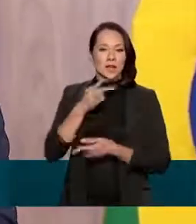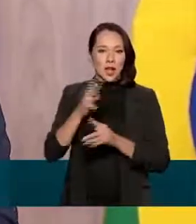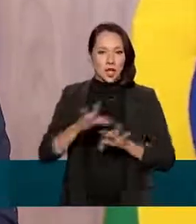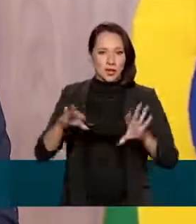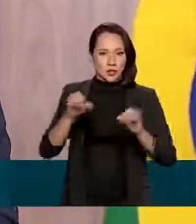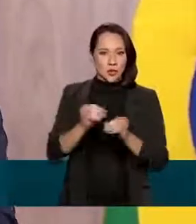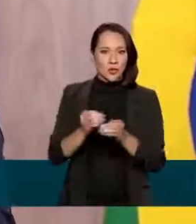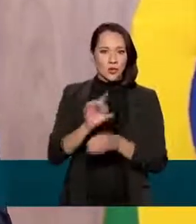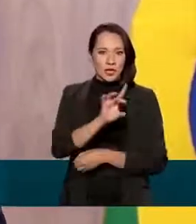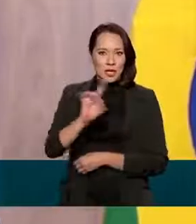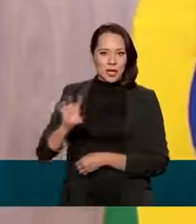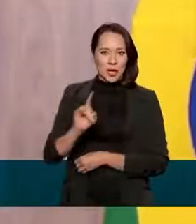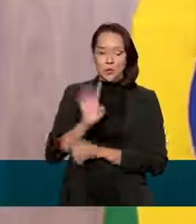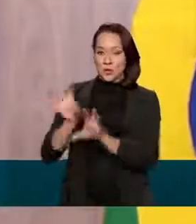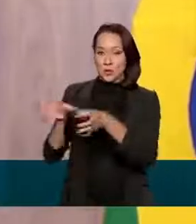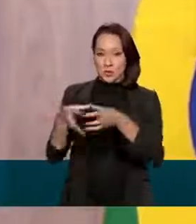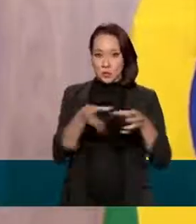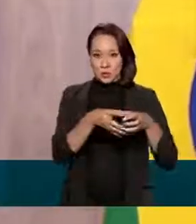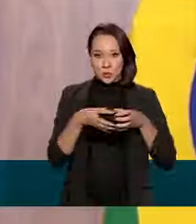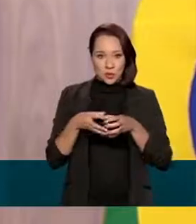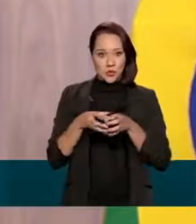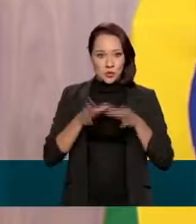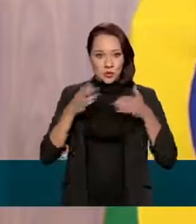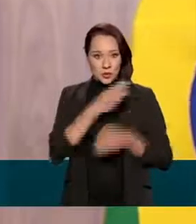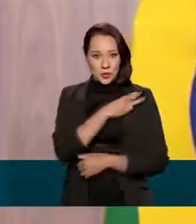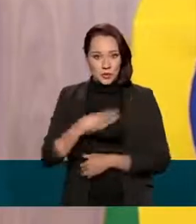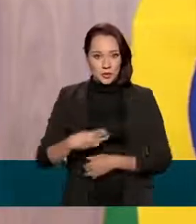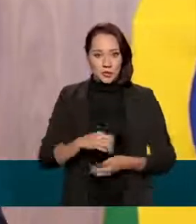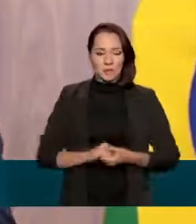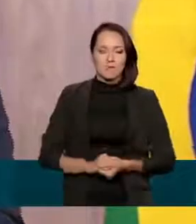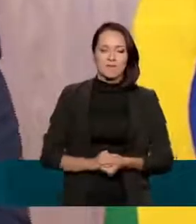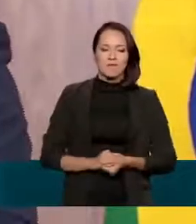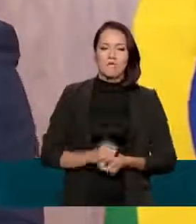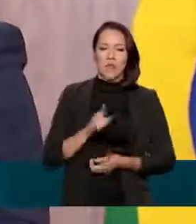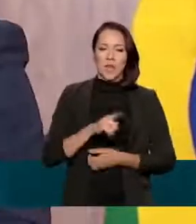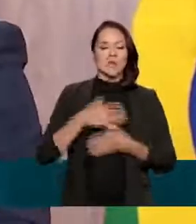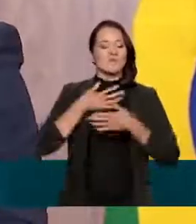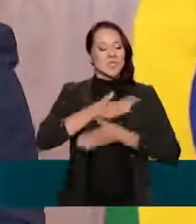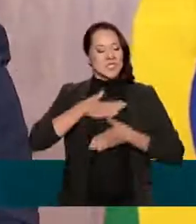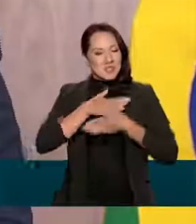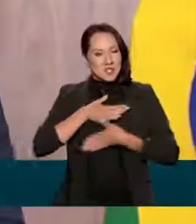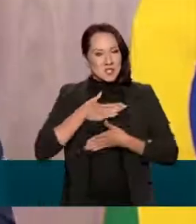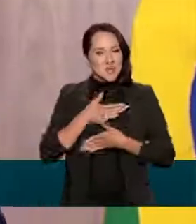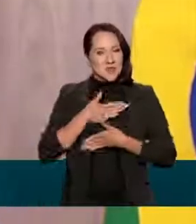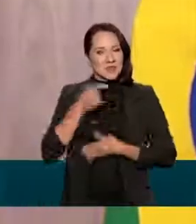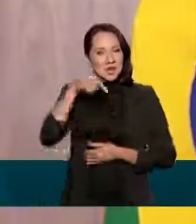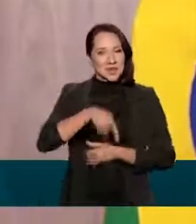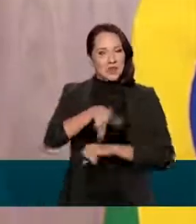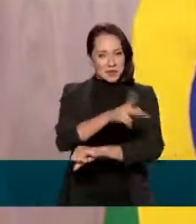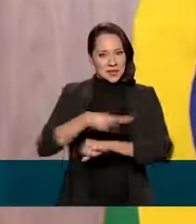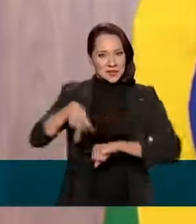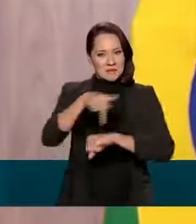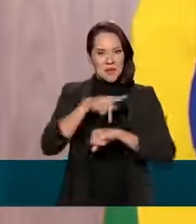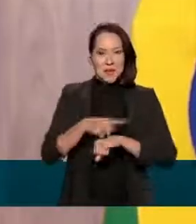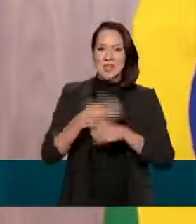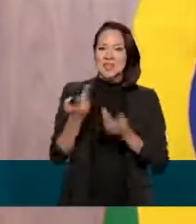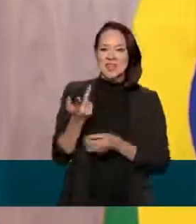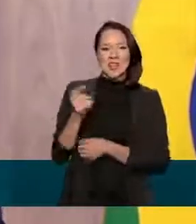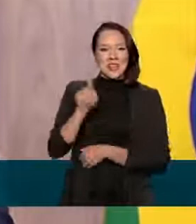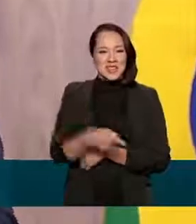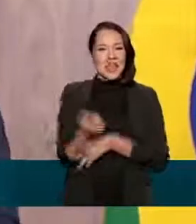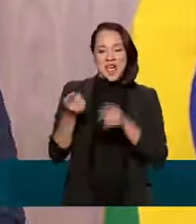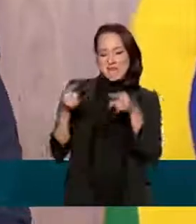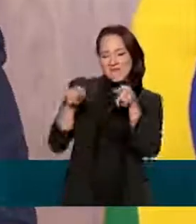atual membros de seu gabinete a sido um busto estar é Neste País Hermano